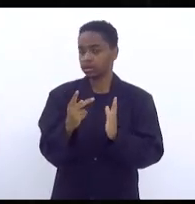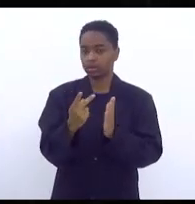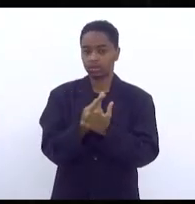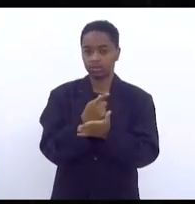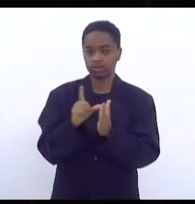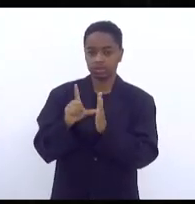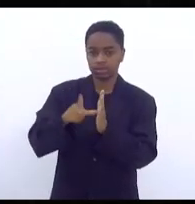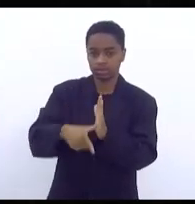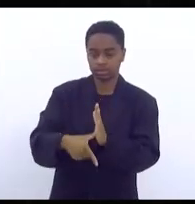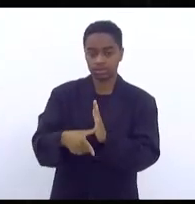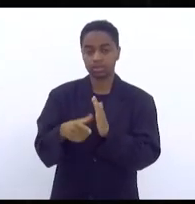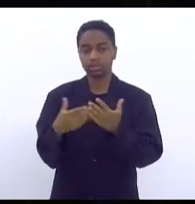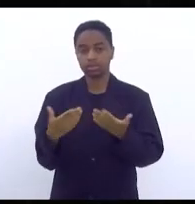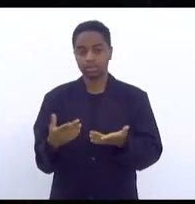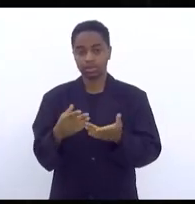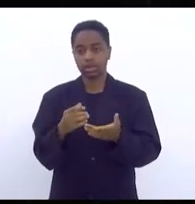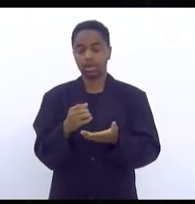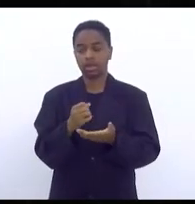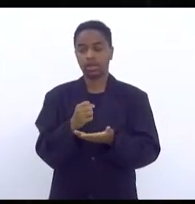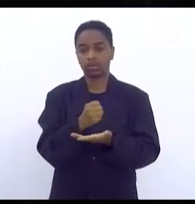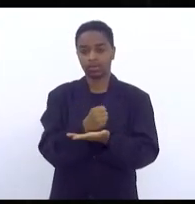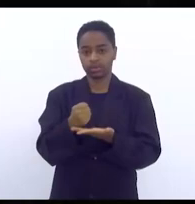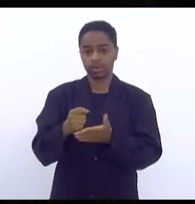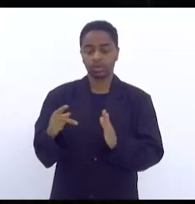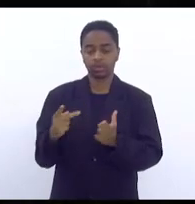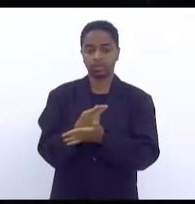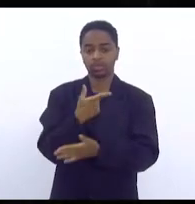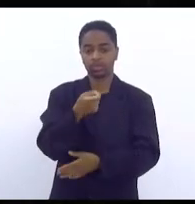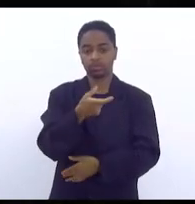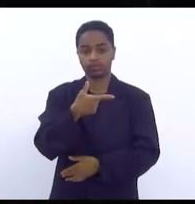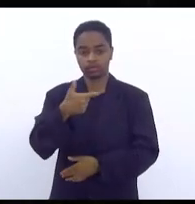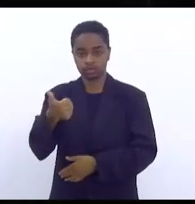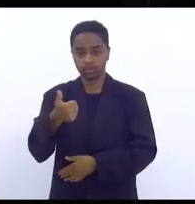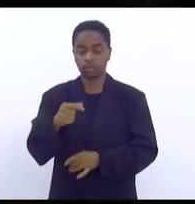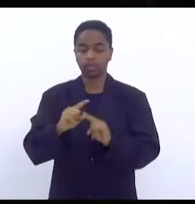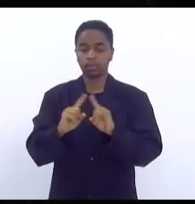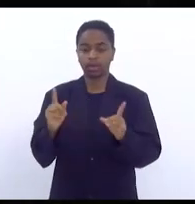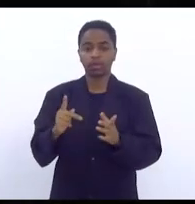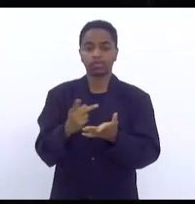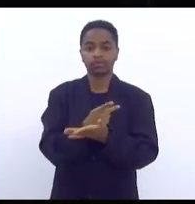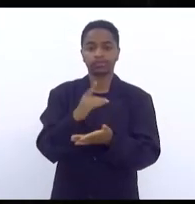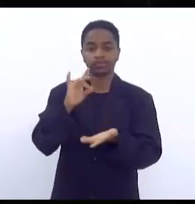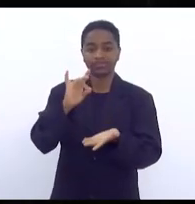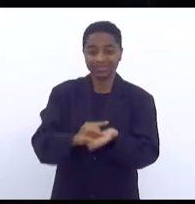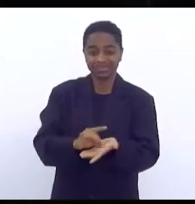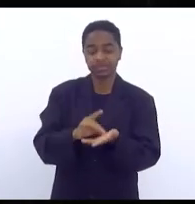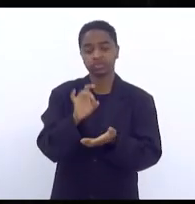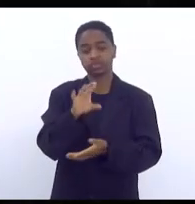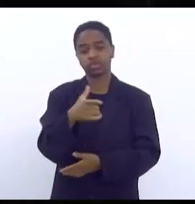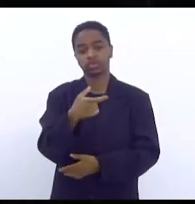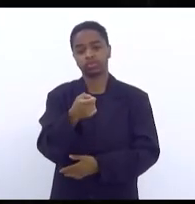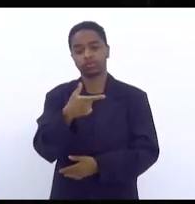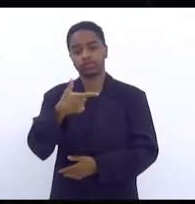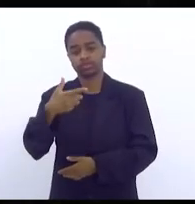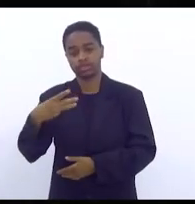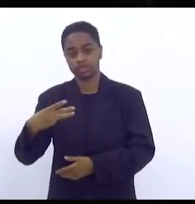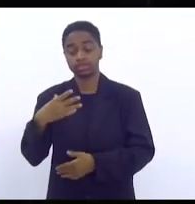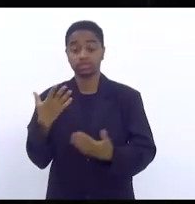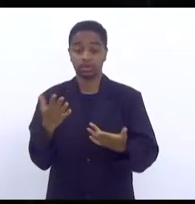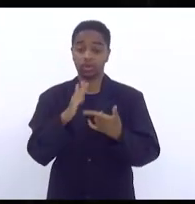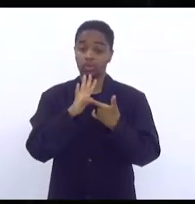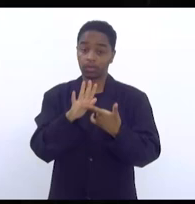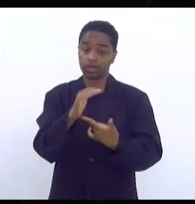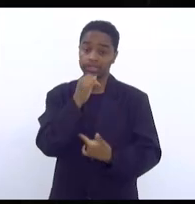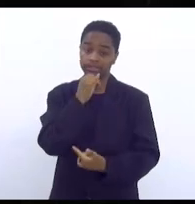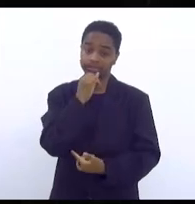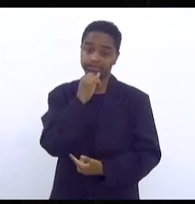né a concessão aconteceu em 2021 e implementação de fato foi nesse ano de 2023 então é um exemplo né de como a geners não tem